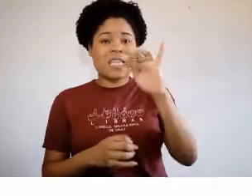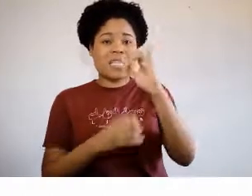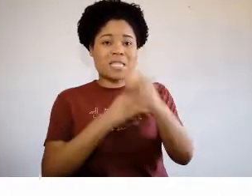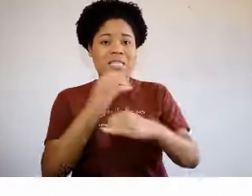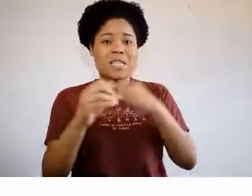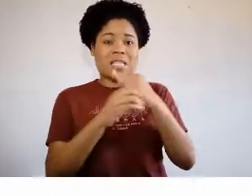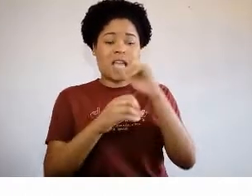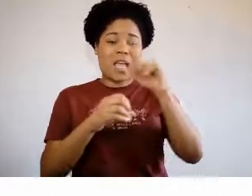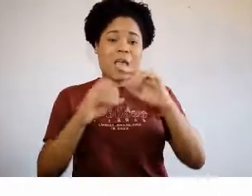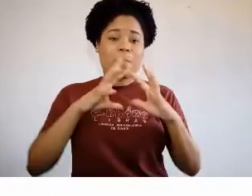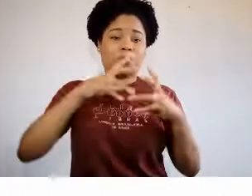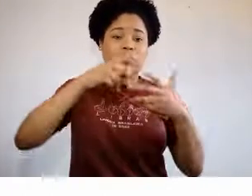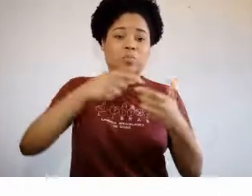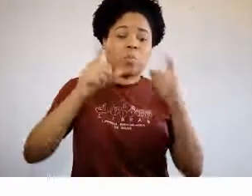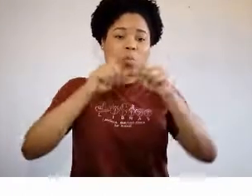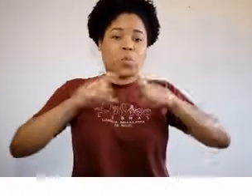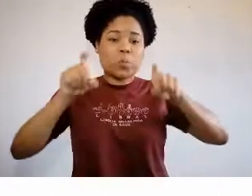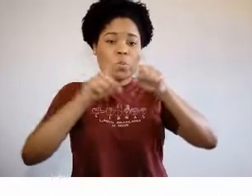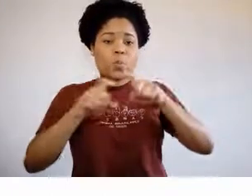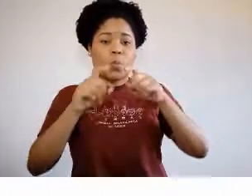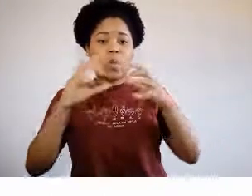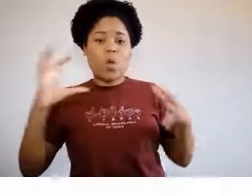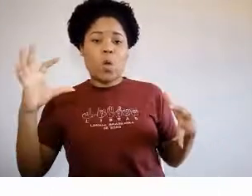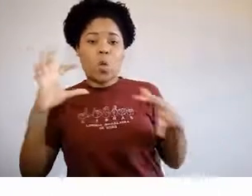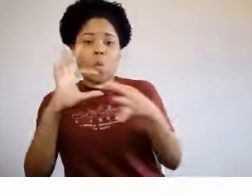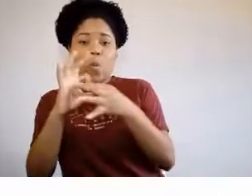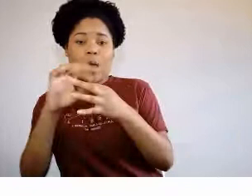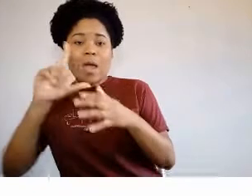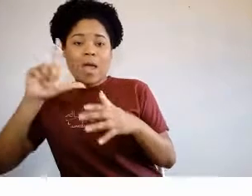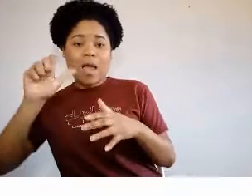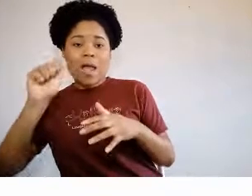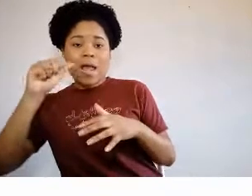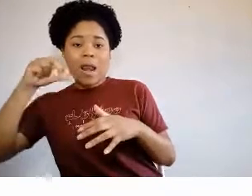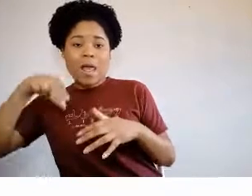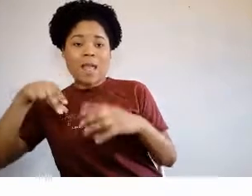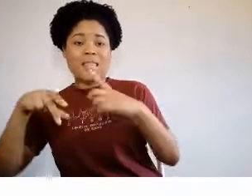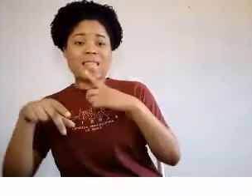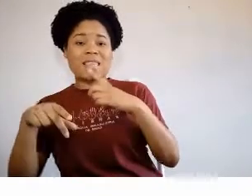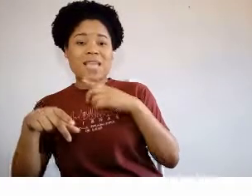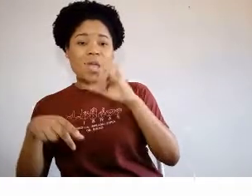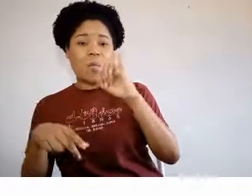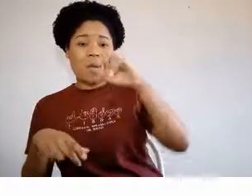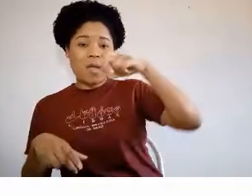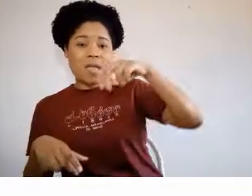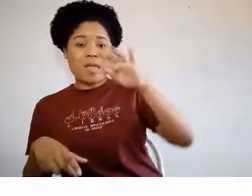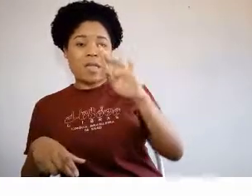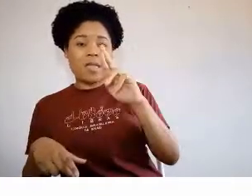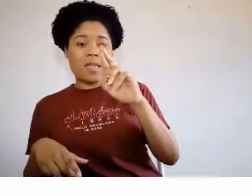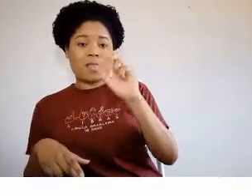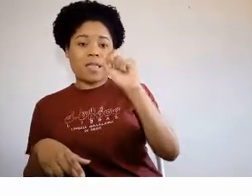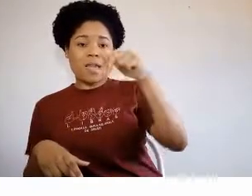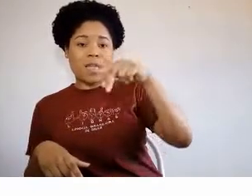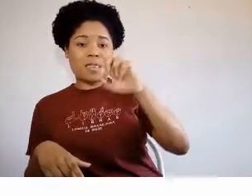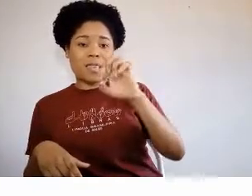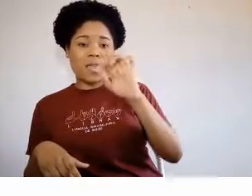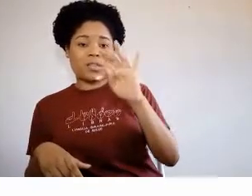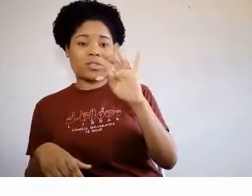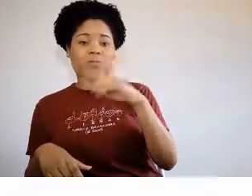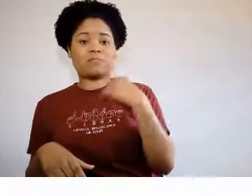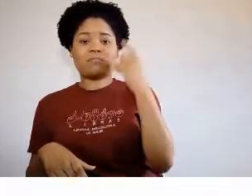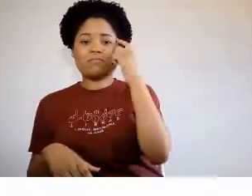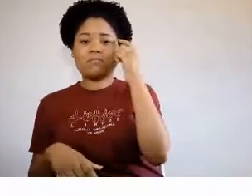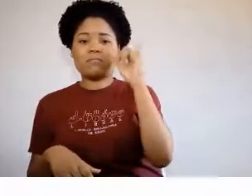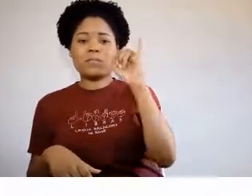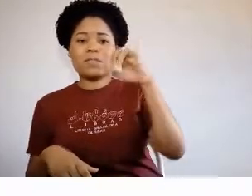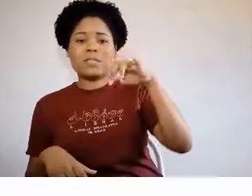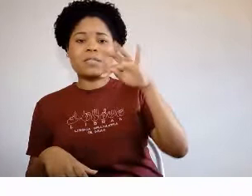rede mundial de computadores que, quando ela se conecta a uma rede LAN, nós temos uma intranet. Vamos